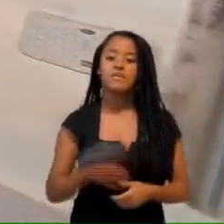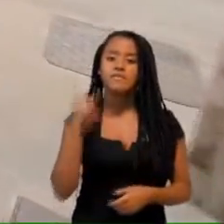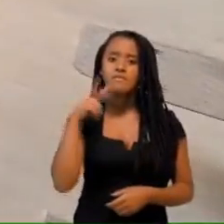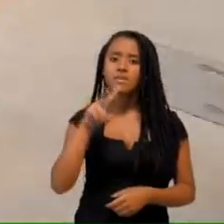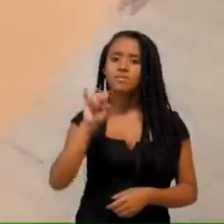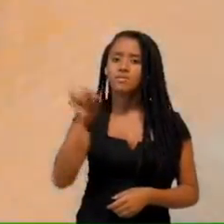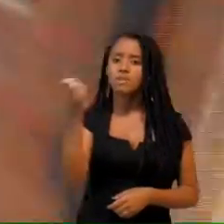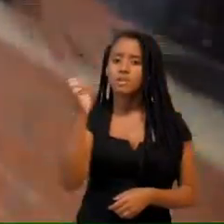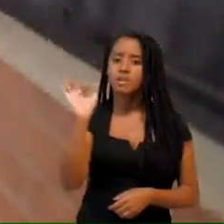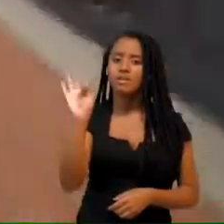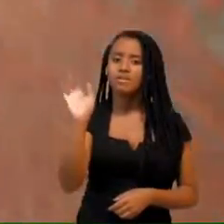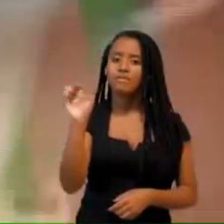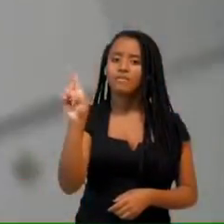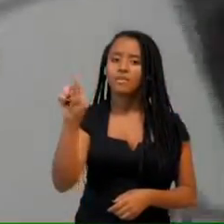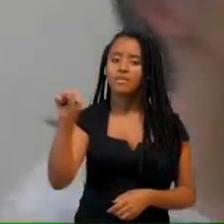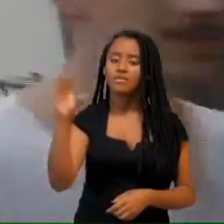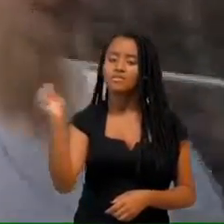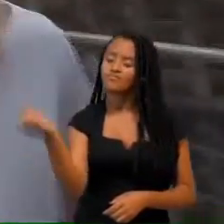bora